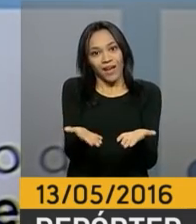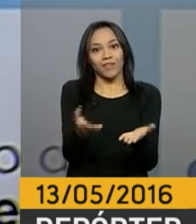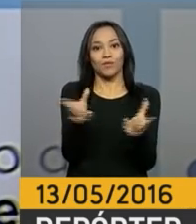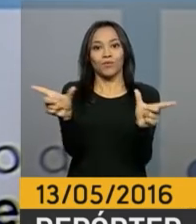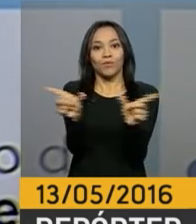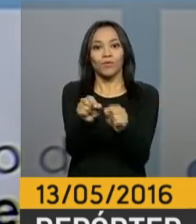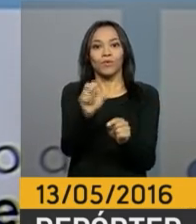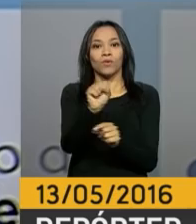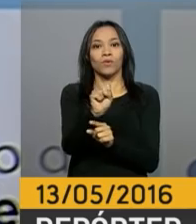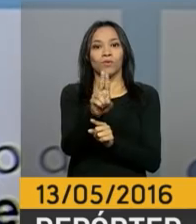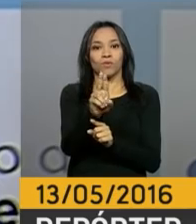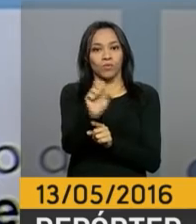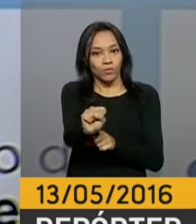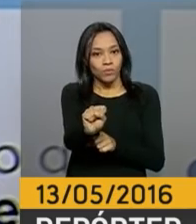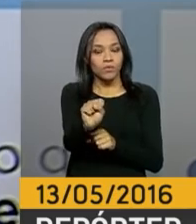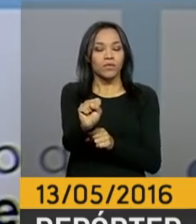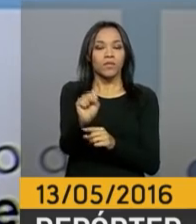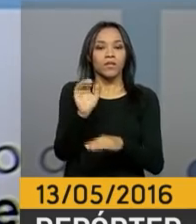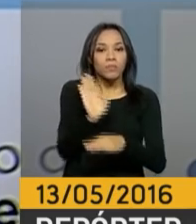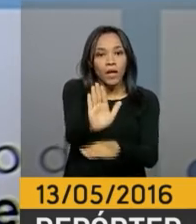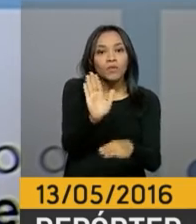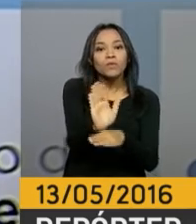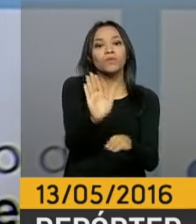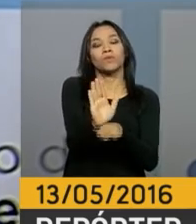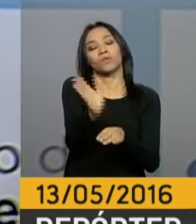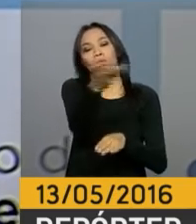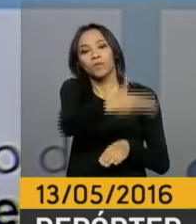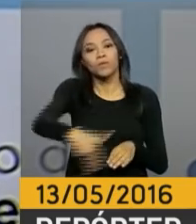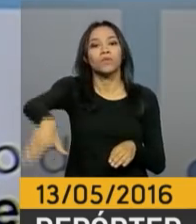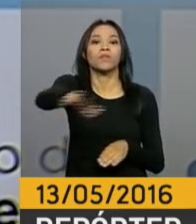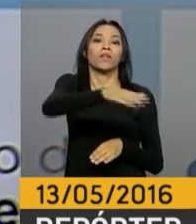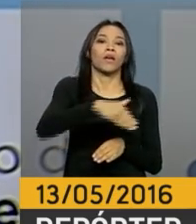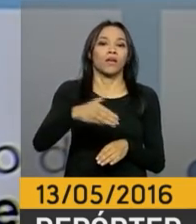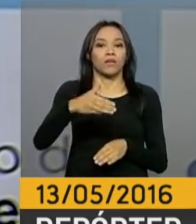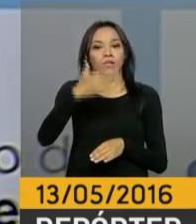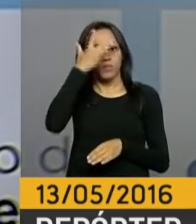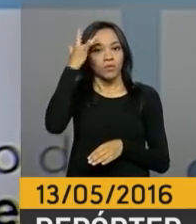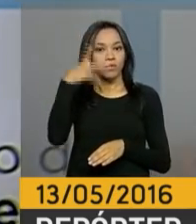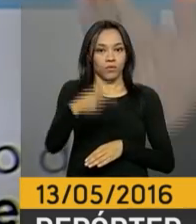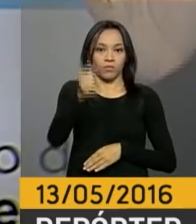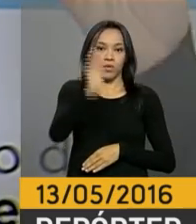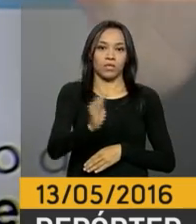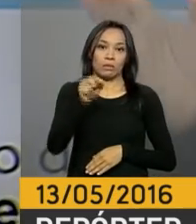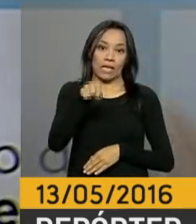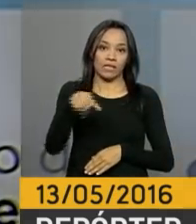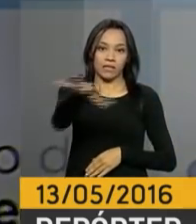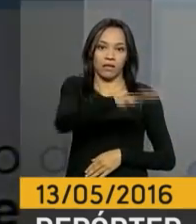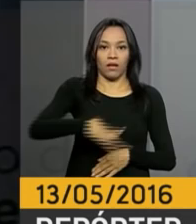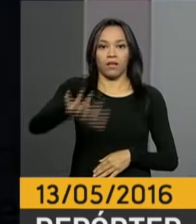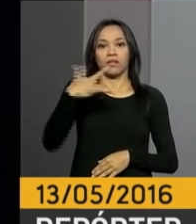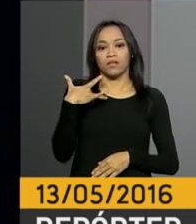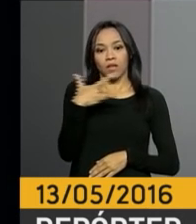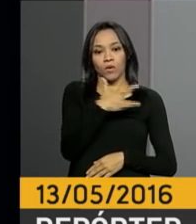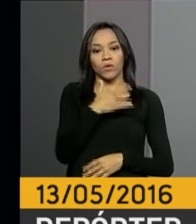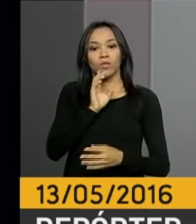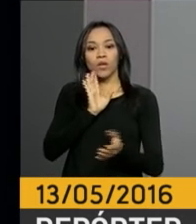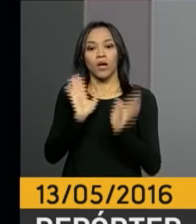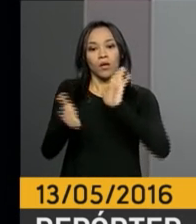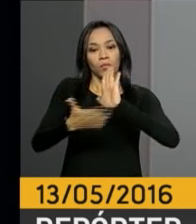atendimento das necessidades dos nossos dos brasileiros né nesta área então nós estamos propondo melhorar a